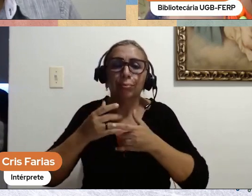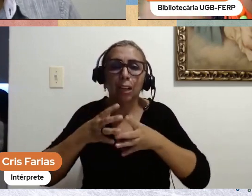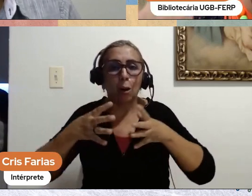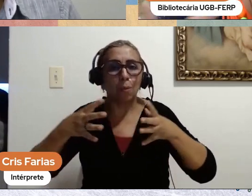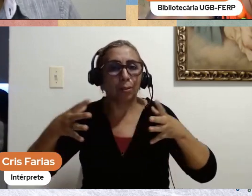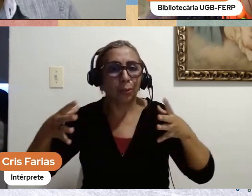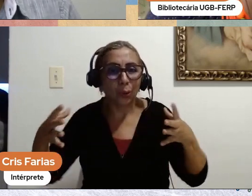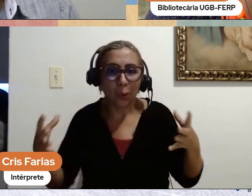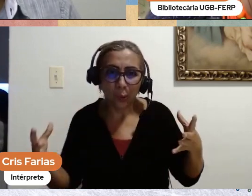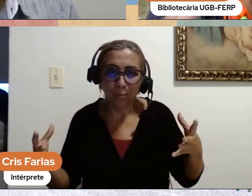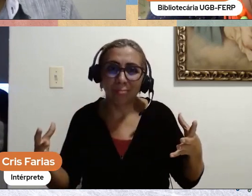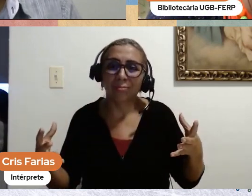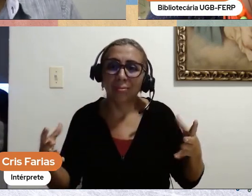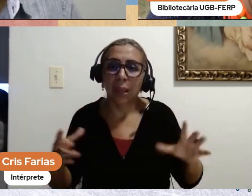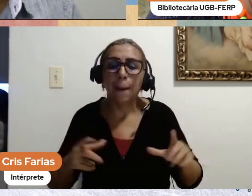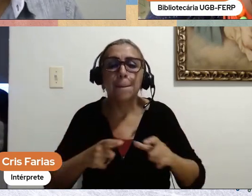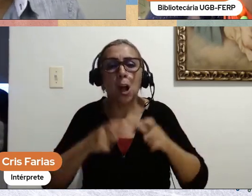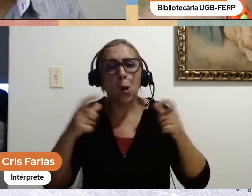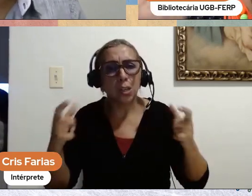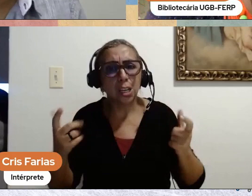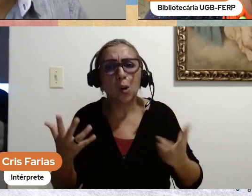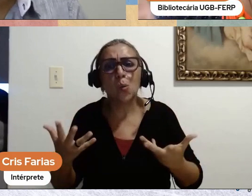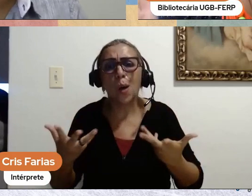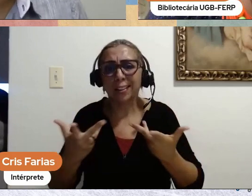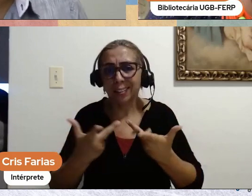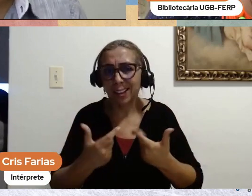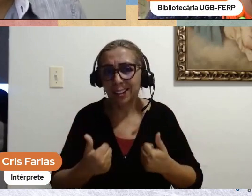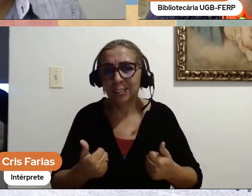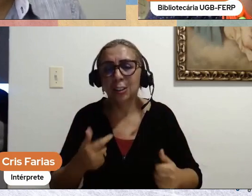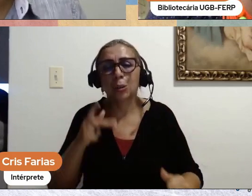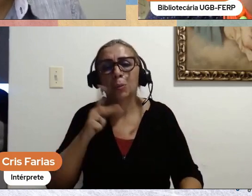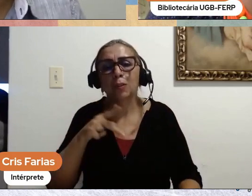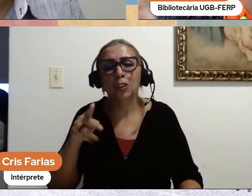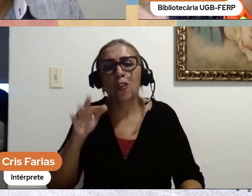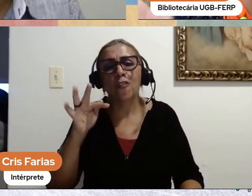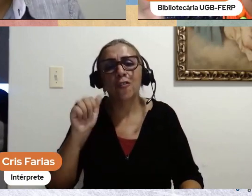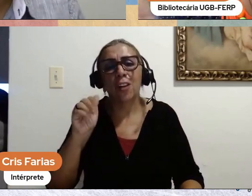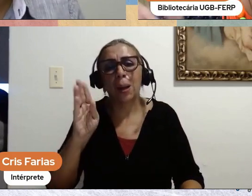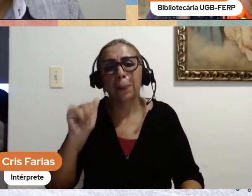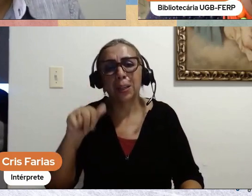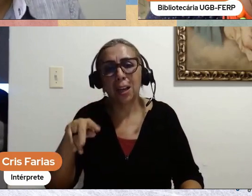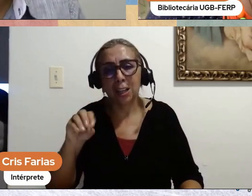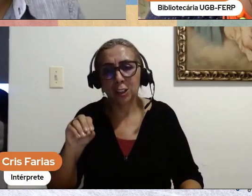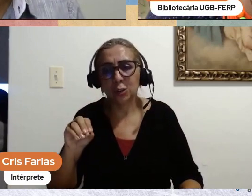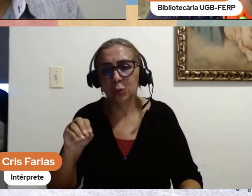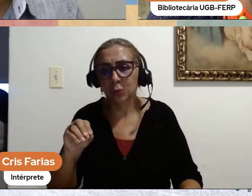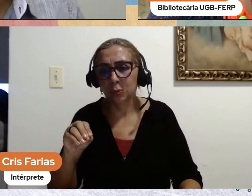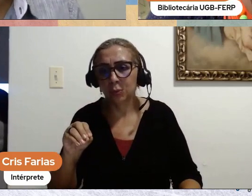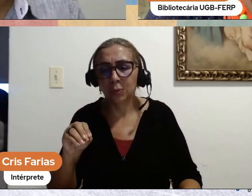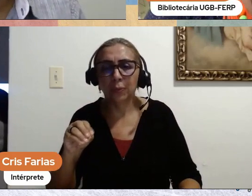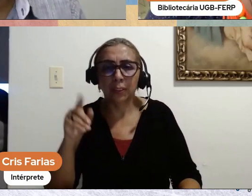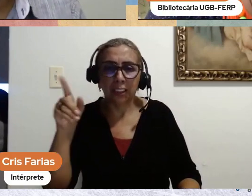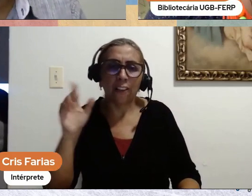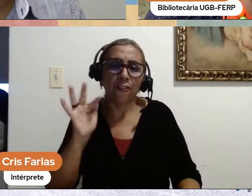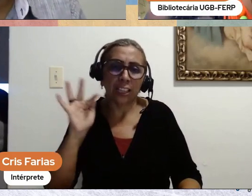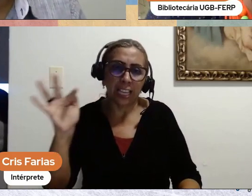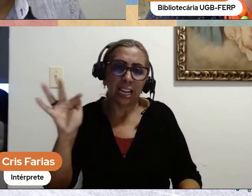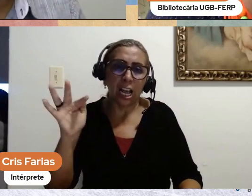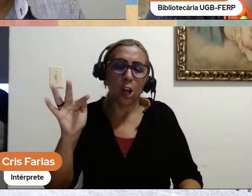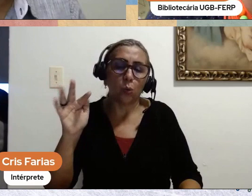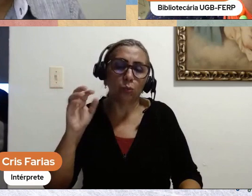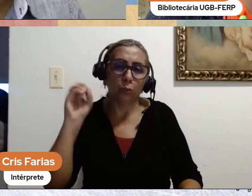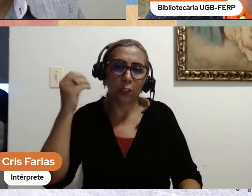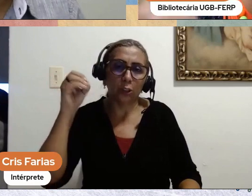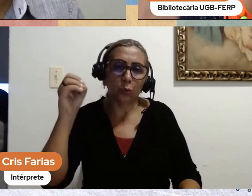né? E a maioria com muita qualidade, né? Tem o professor Fabiano Couto, lá da Federal, do Rio Grande do Sul, que